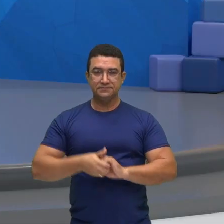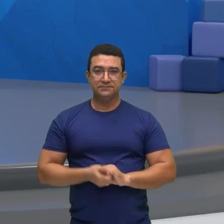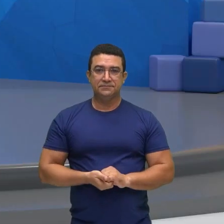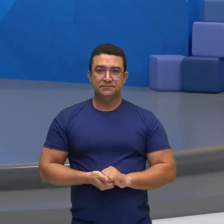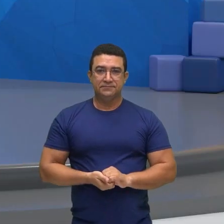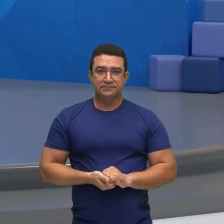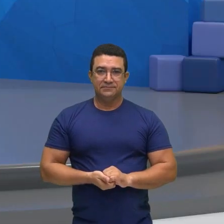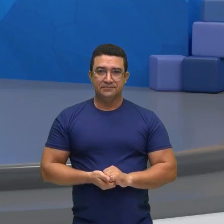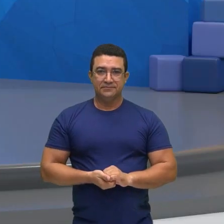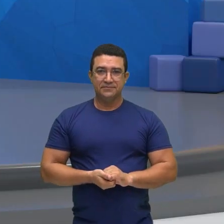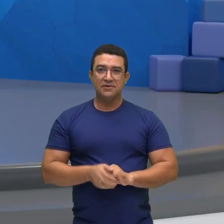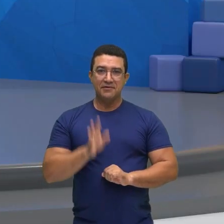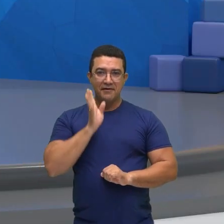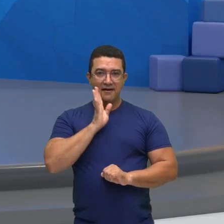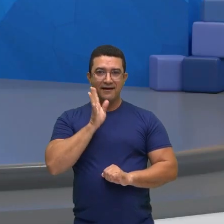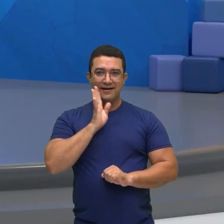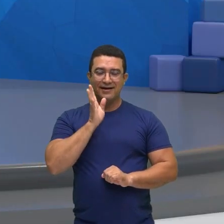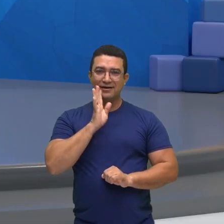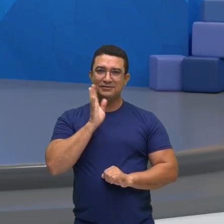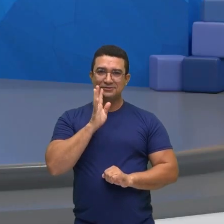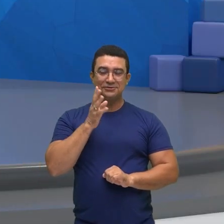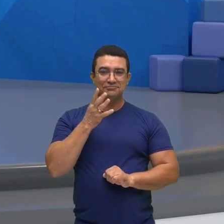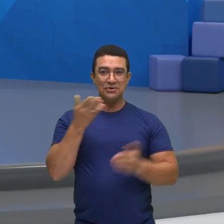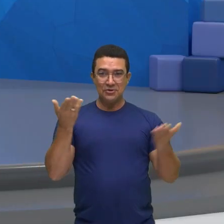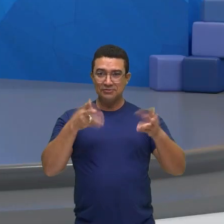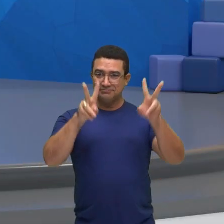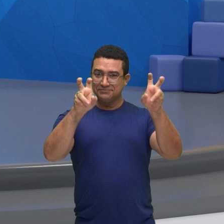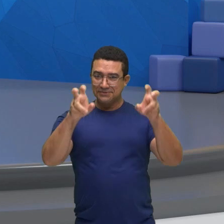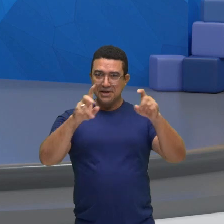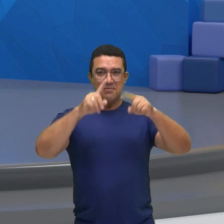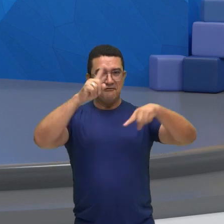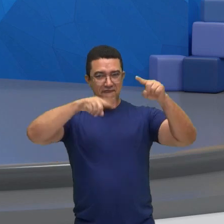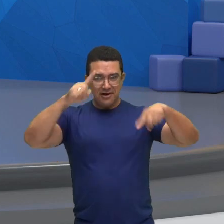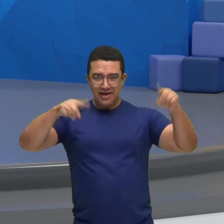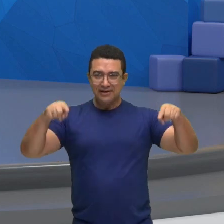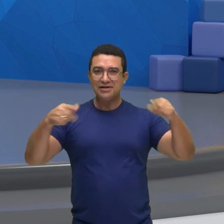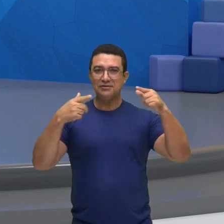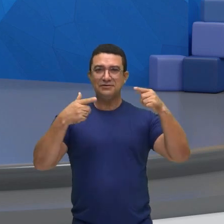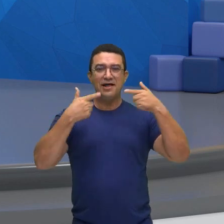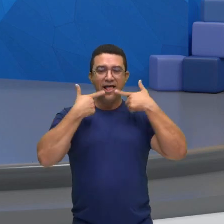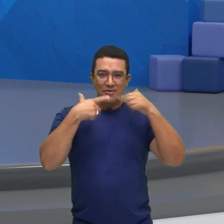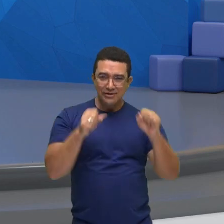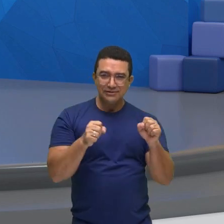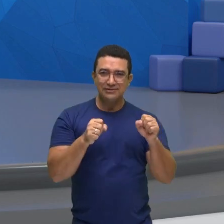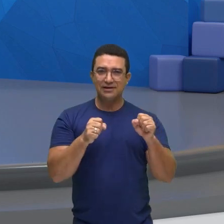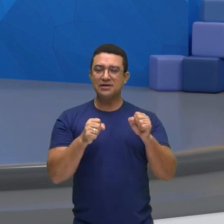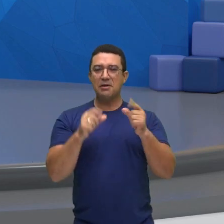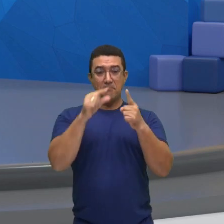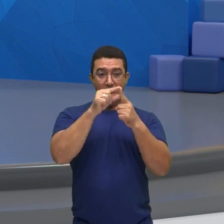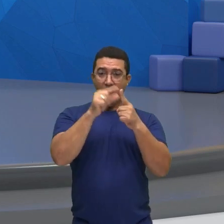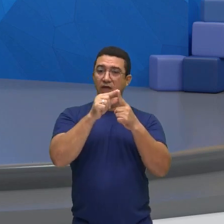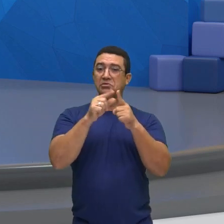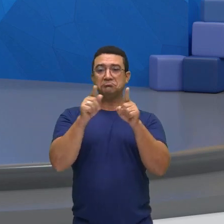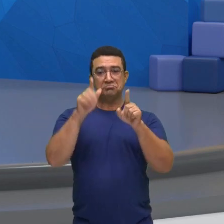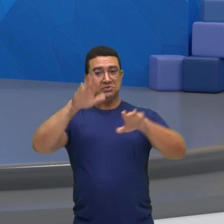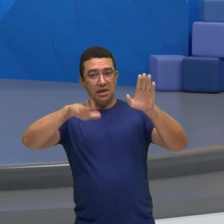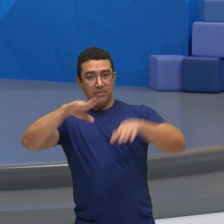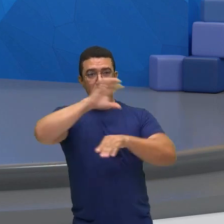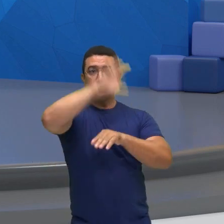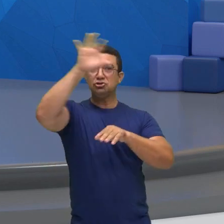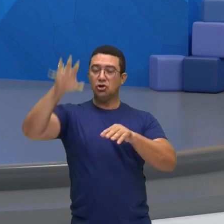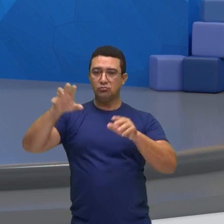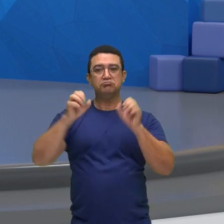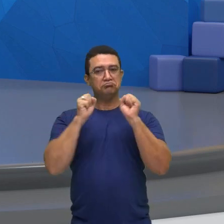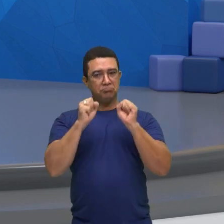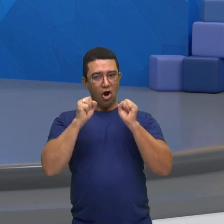Olha só que legal, gente. Então a gente está falando de variação, que as palavras têm mudanças dependendo da região,